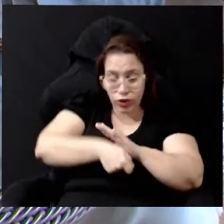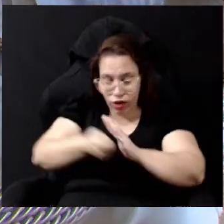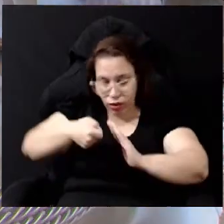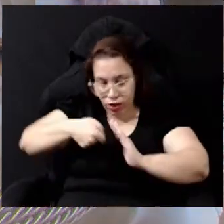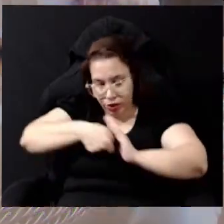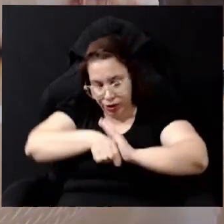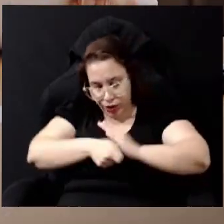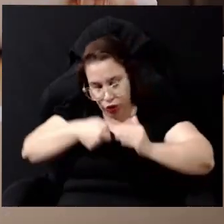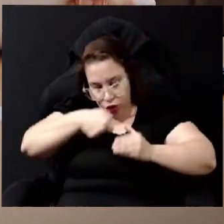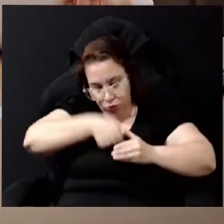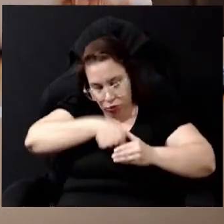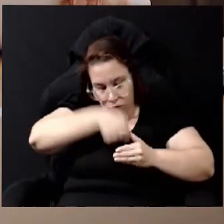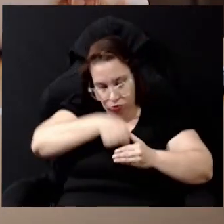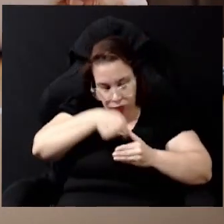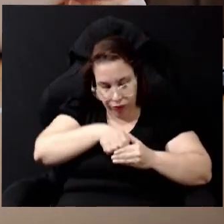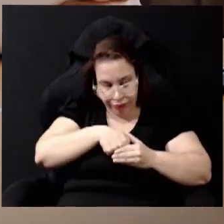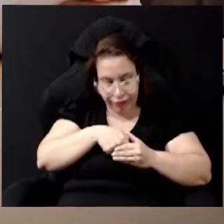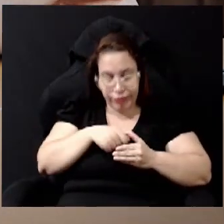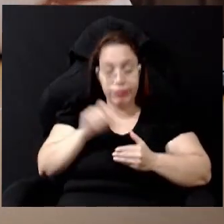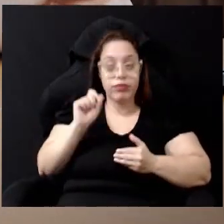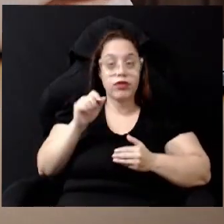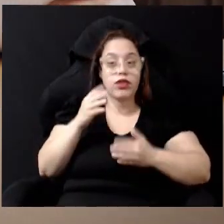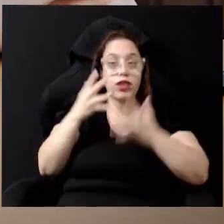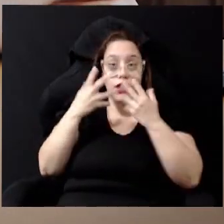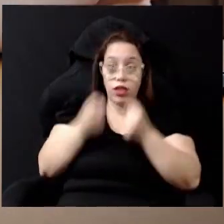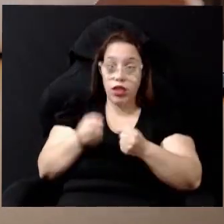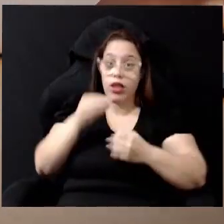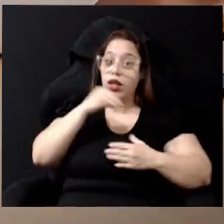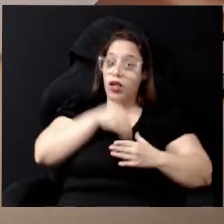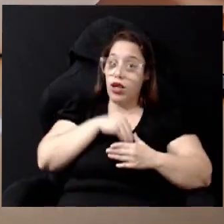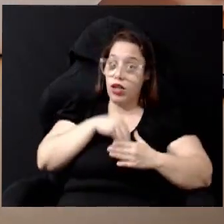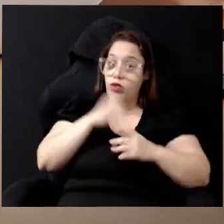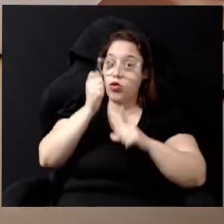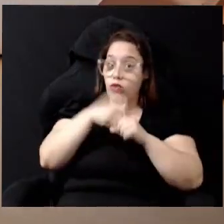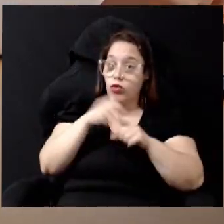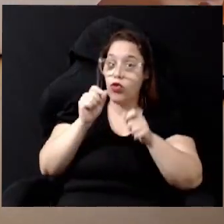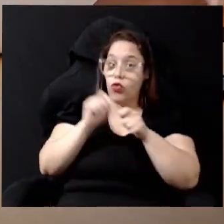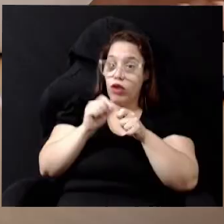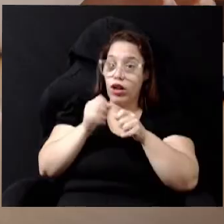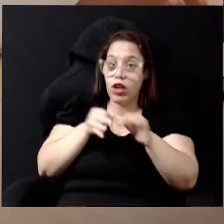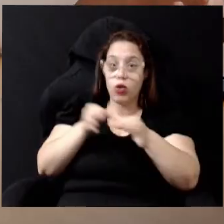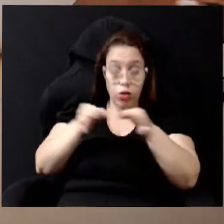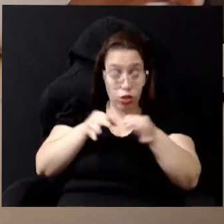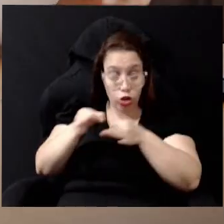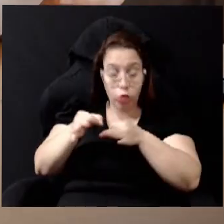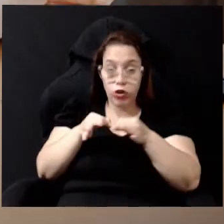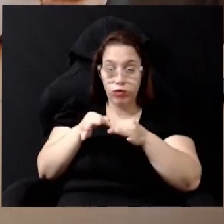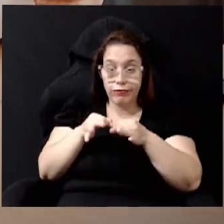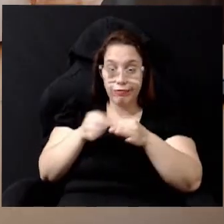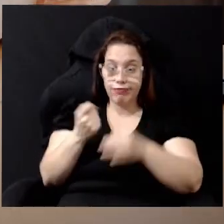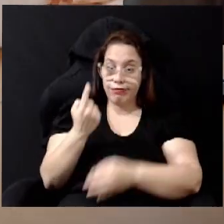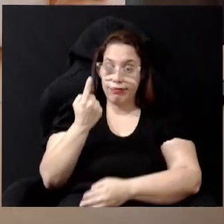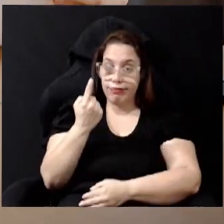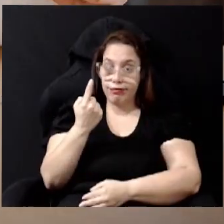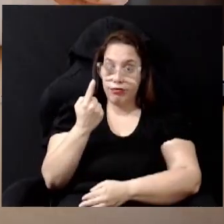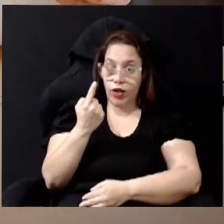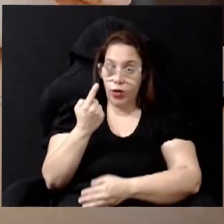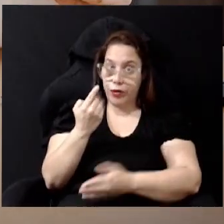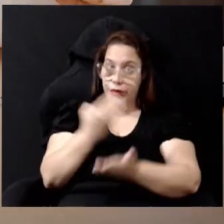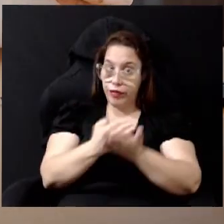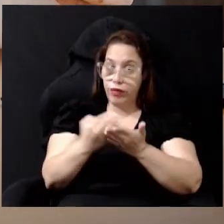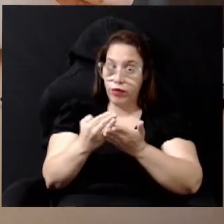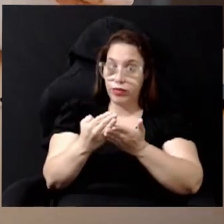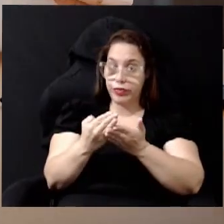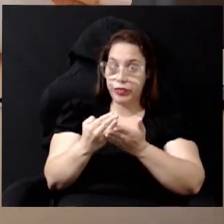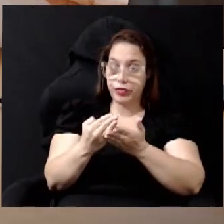Mas a lição zero é: você recebeu o salário do mês, faça um planejamento financeiro e a primeira parte do dinheiro é aquilo que eu falo de